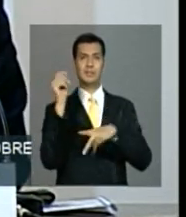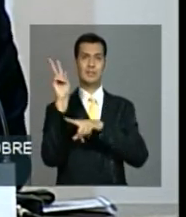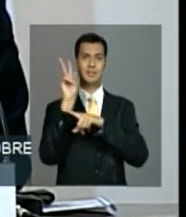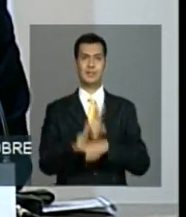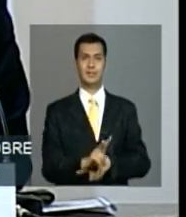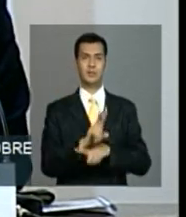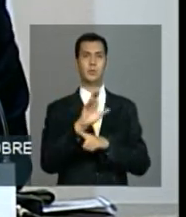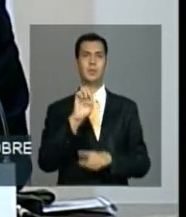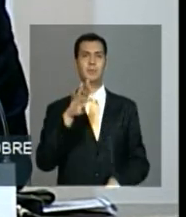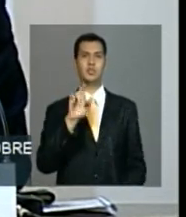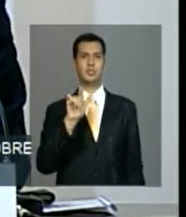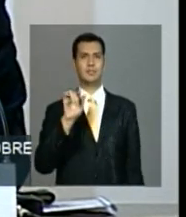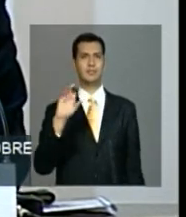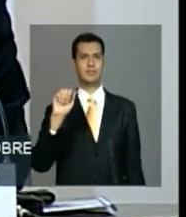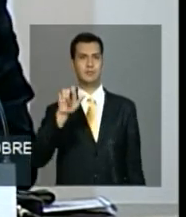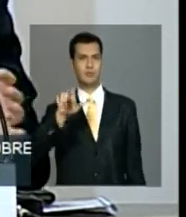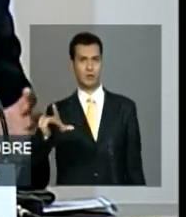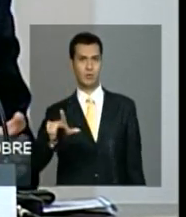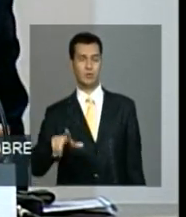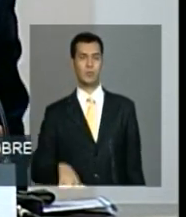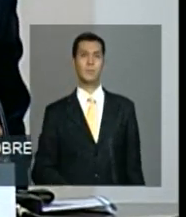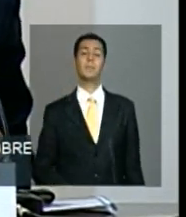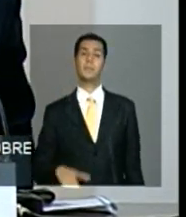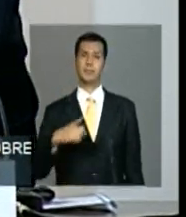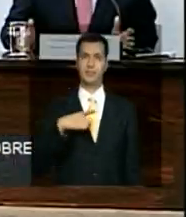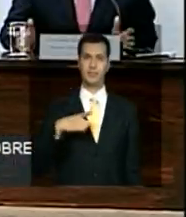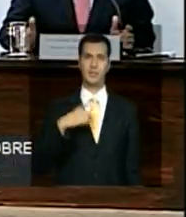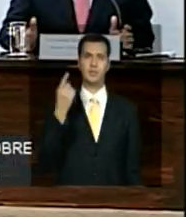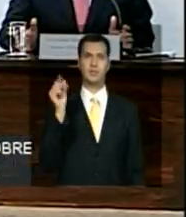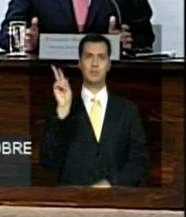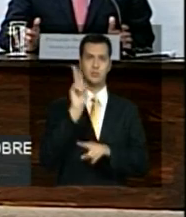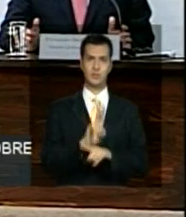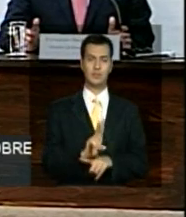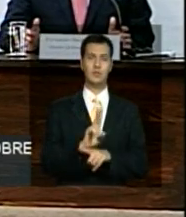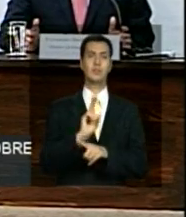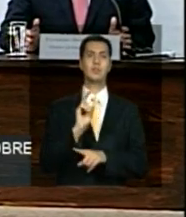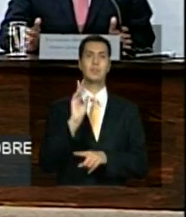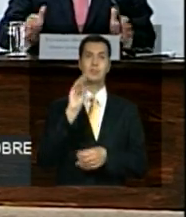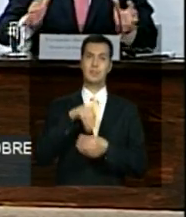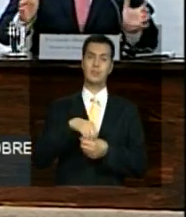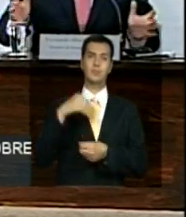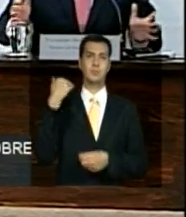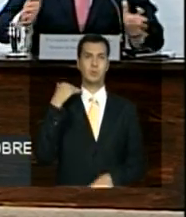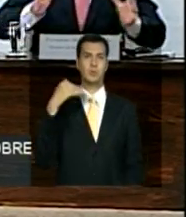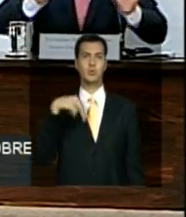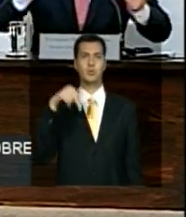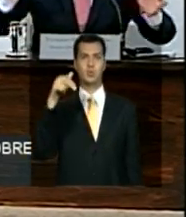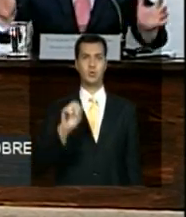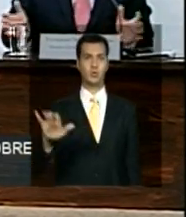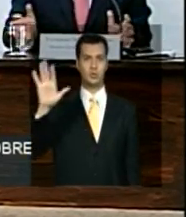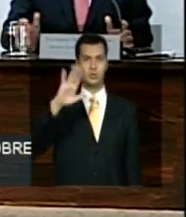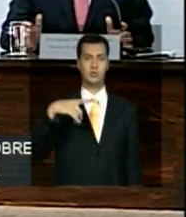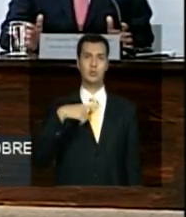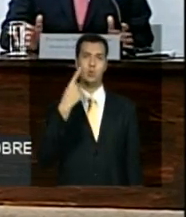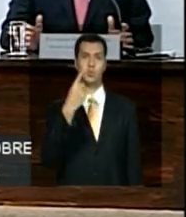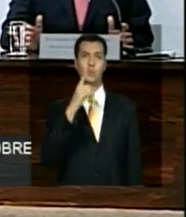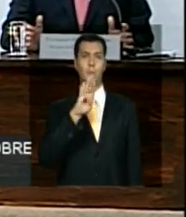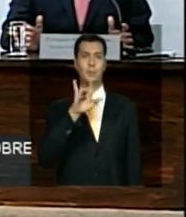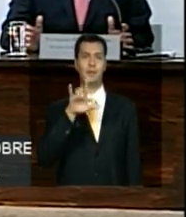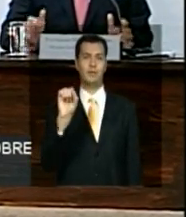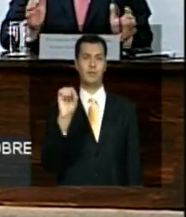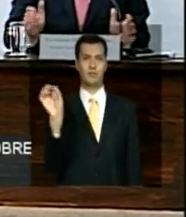emergencial esse crédito foi aberto uma linha no Banco do Nordeste no valor inicial de R bilhão